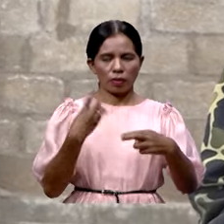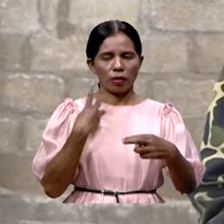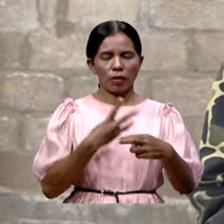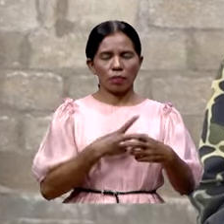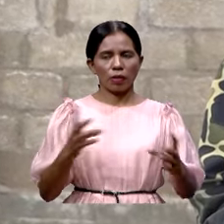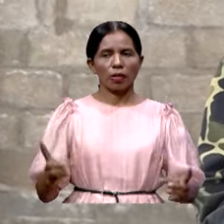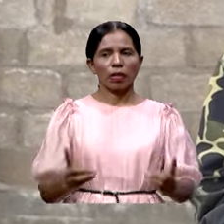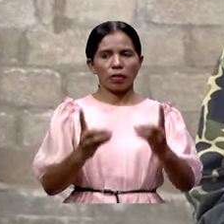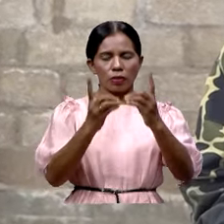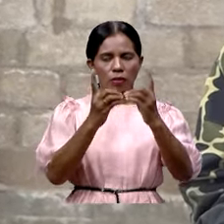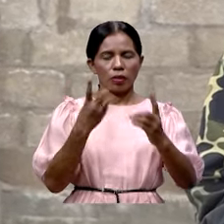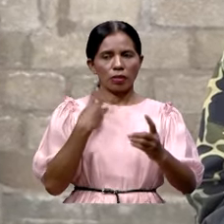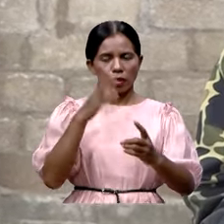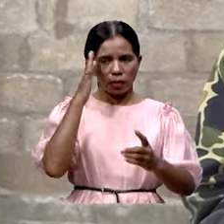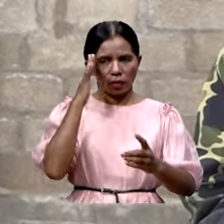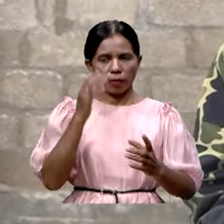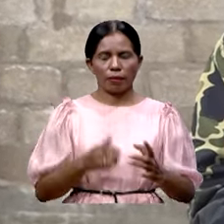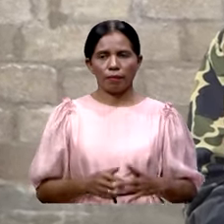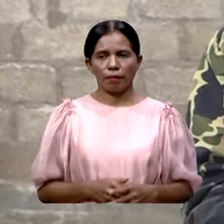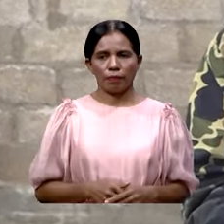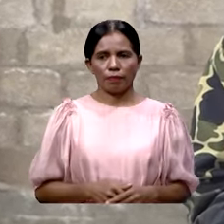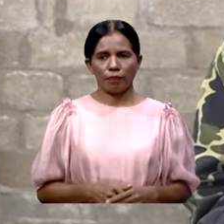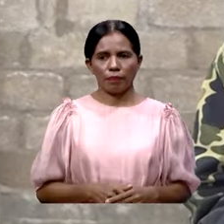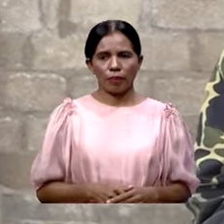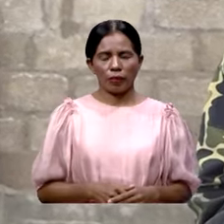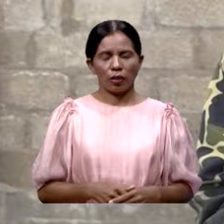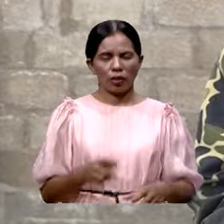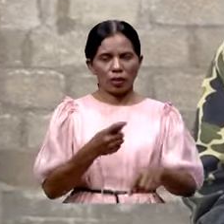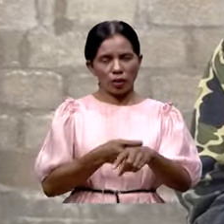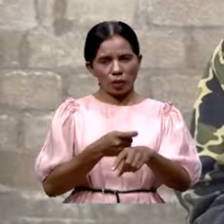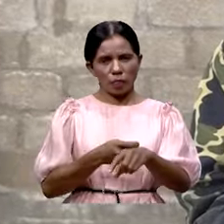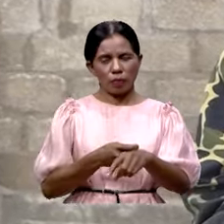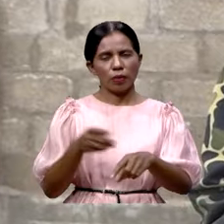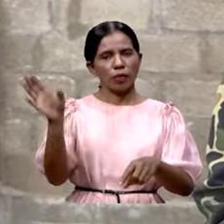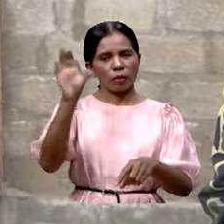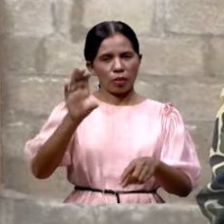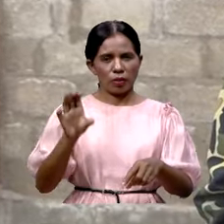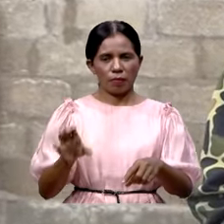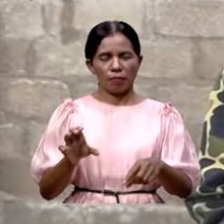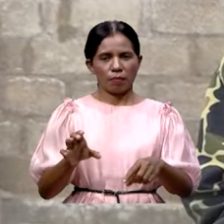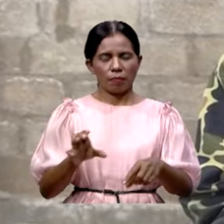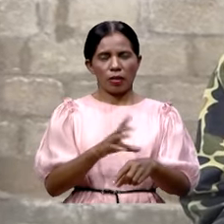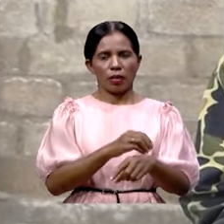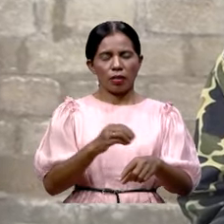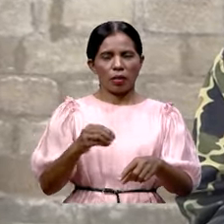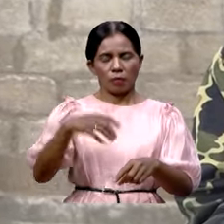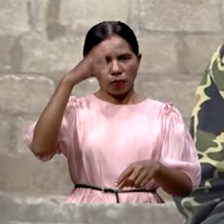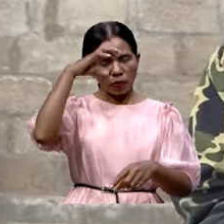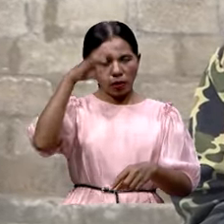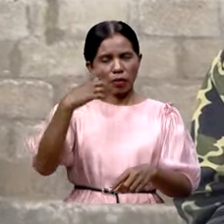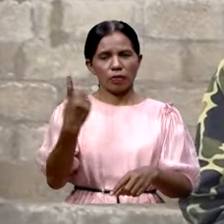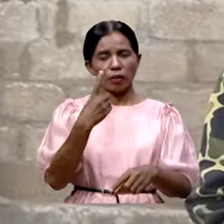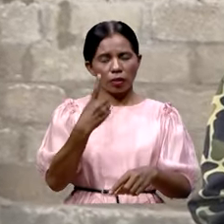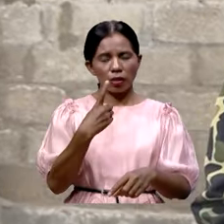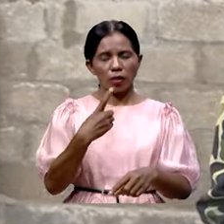a masuru nessa nitne itatene ata clima o yene dalam daria anto anisan ansa